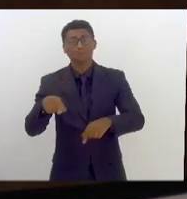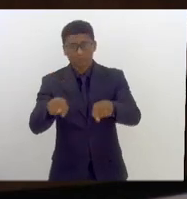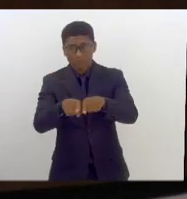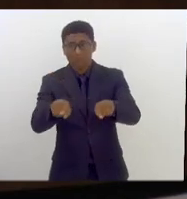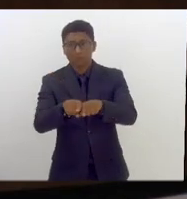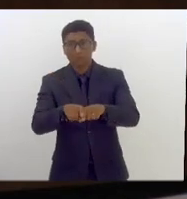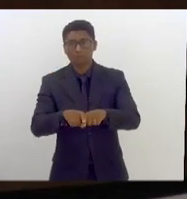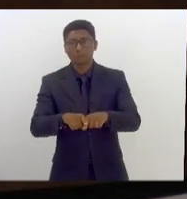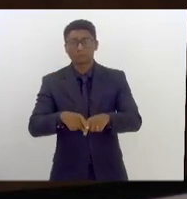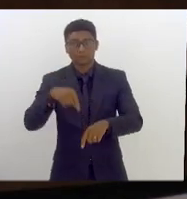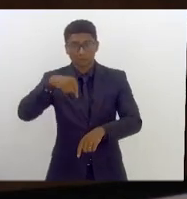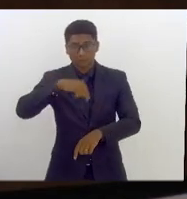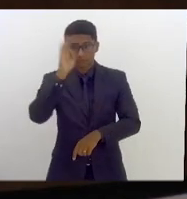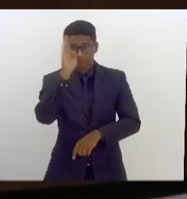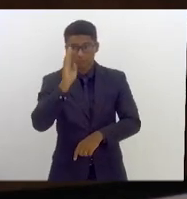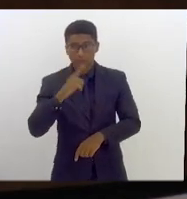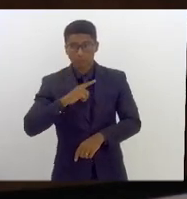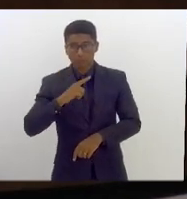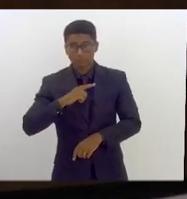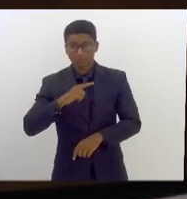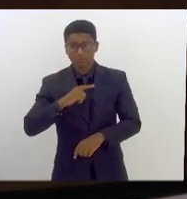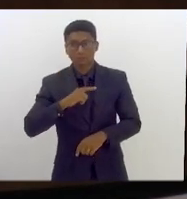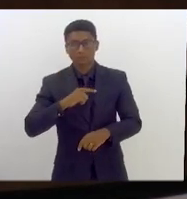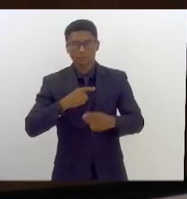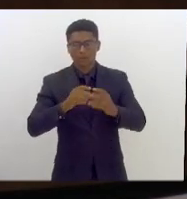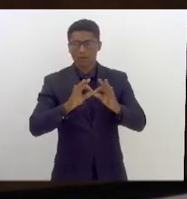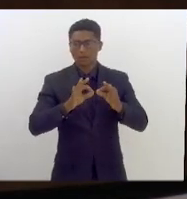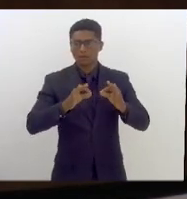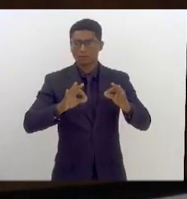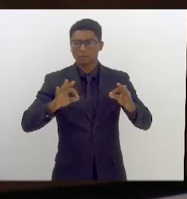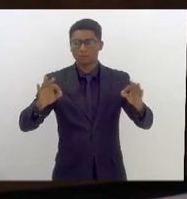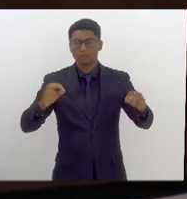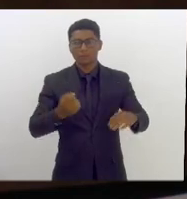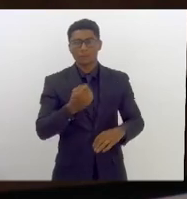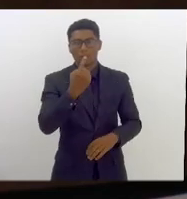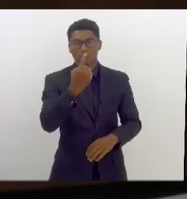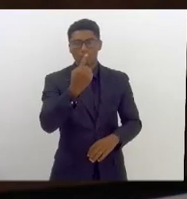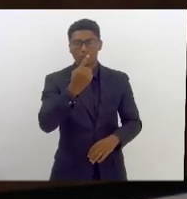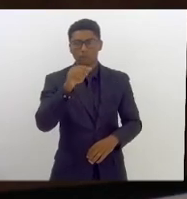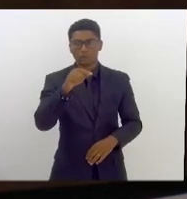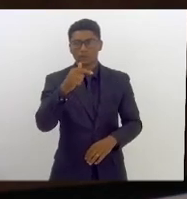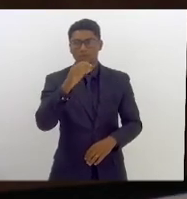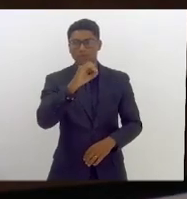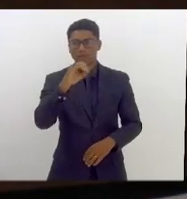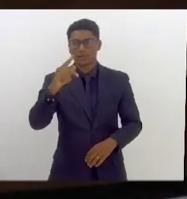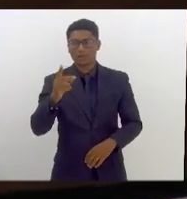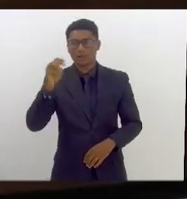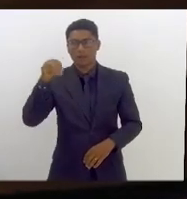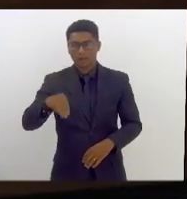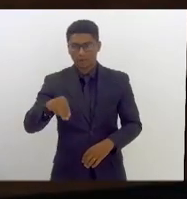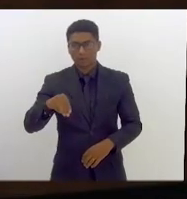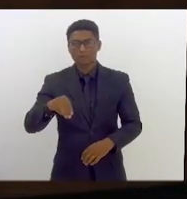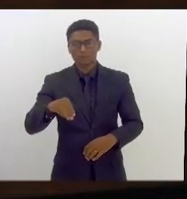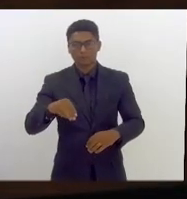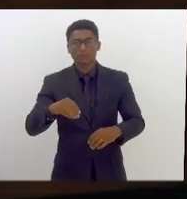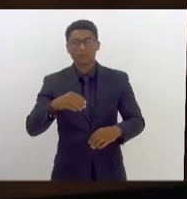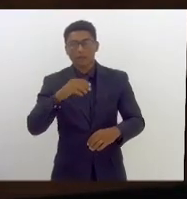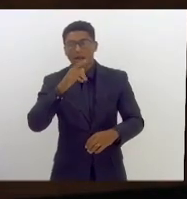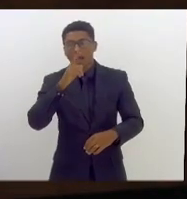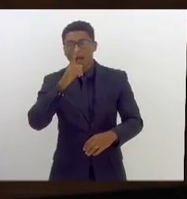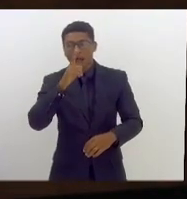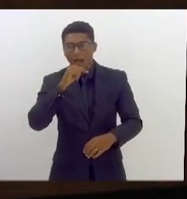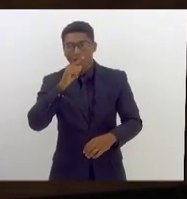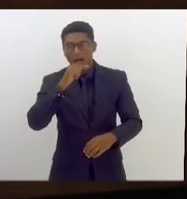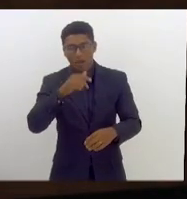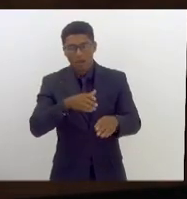né, de costa, tem aquela área que é de soberania aérea e marítima, né,